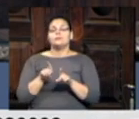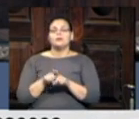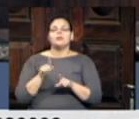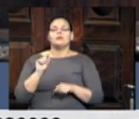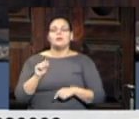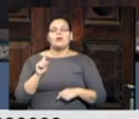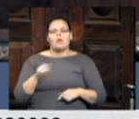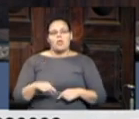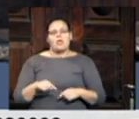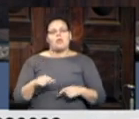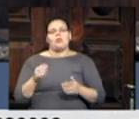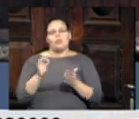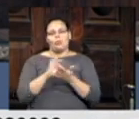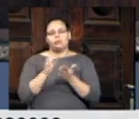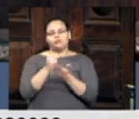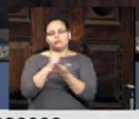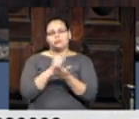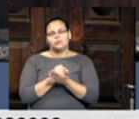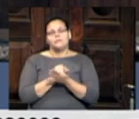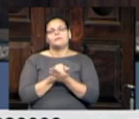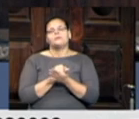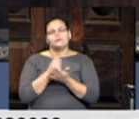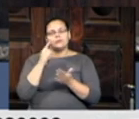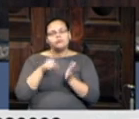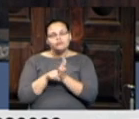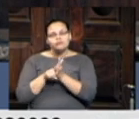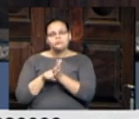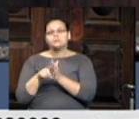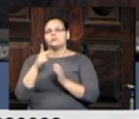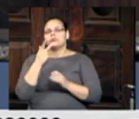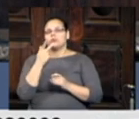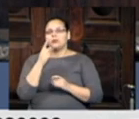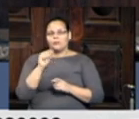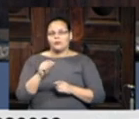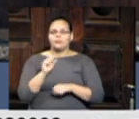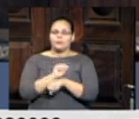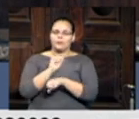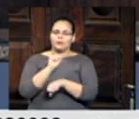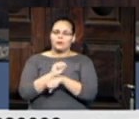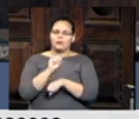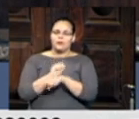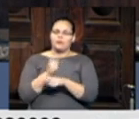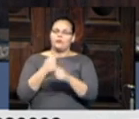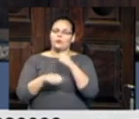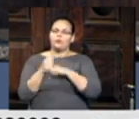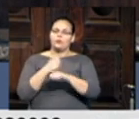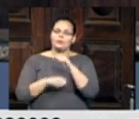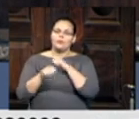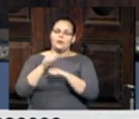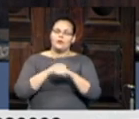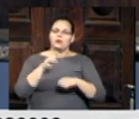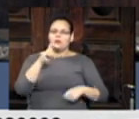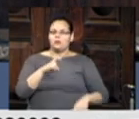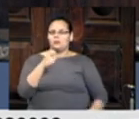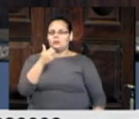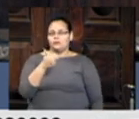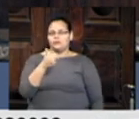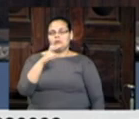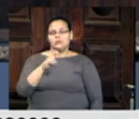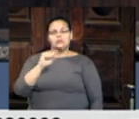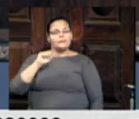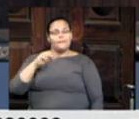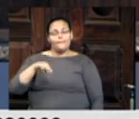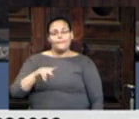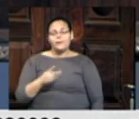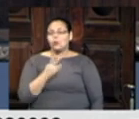na revisão dos contratos e, com isso, dizia que se esperava uma economia de 515